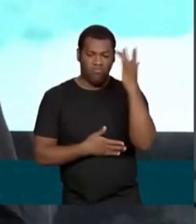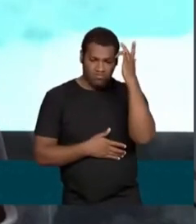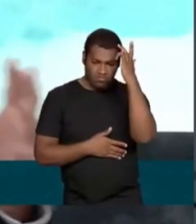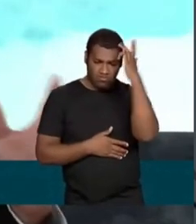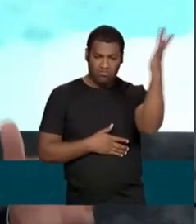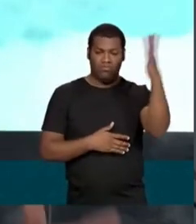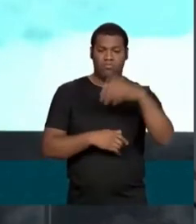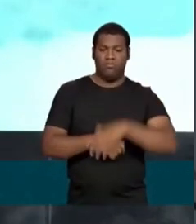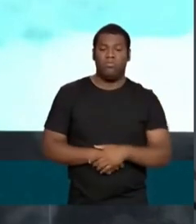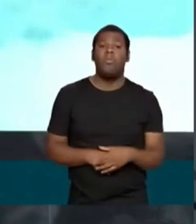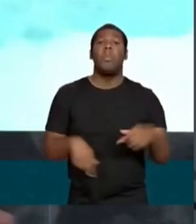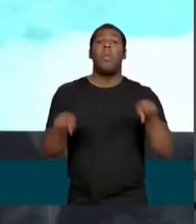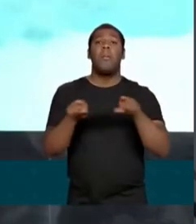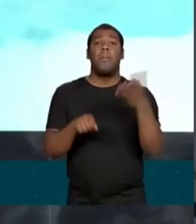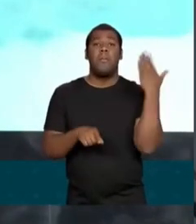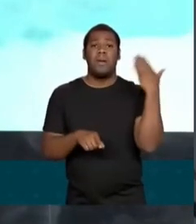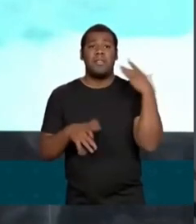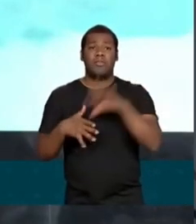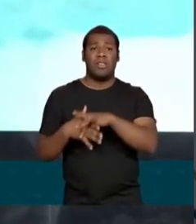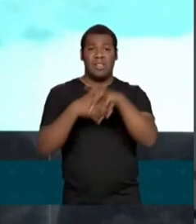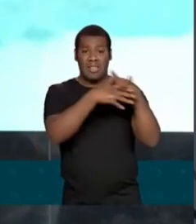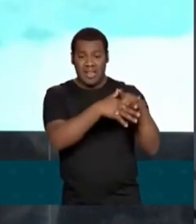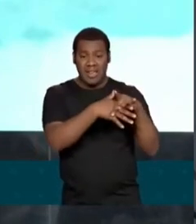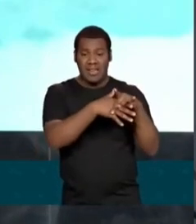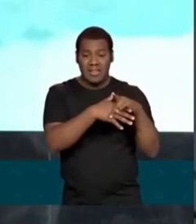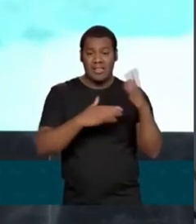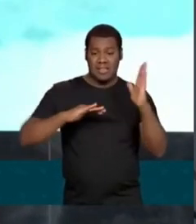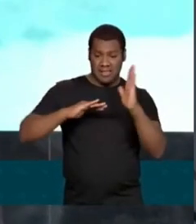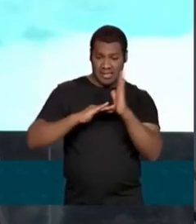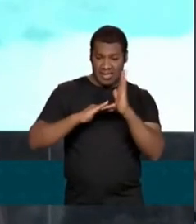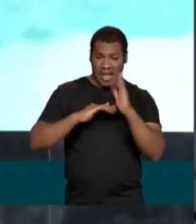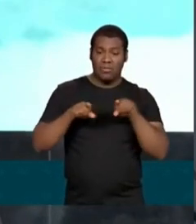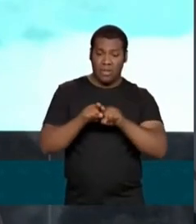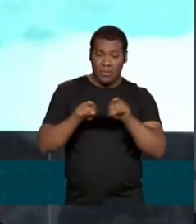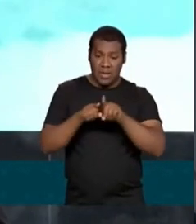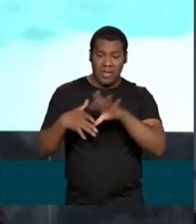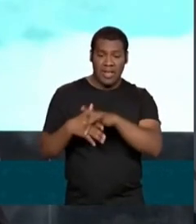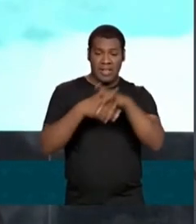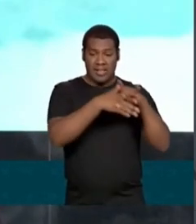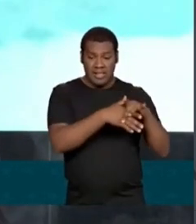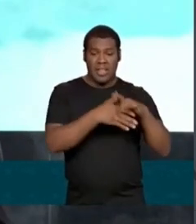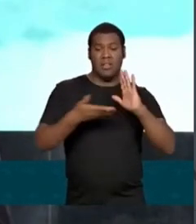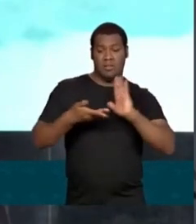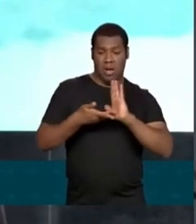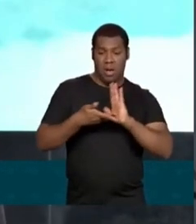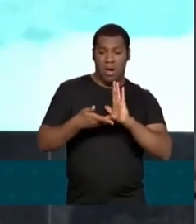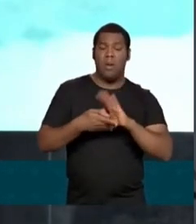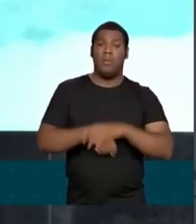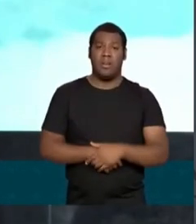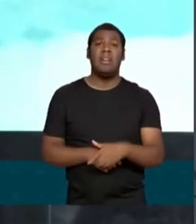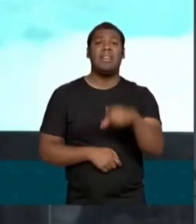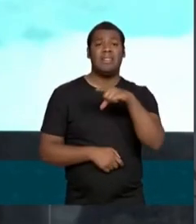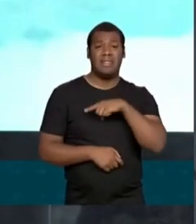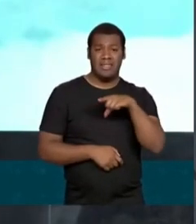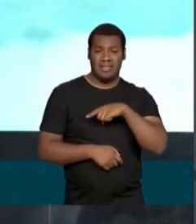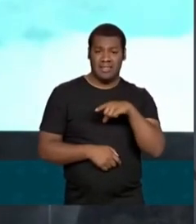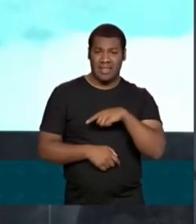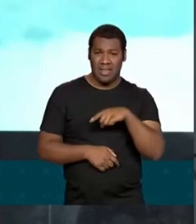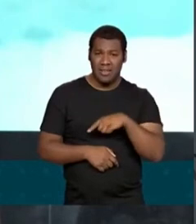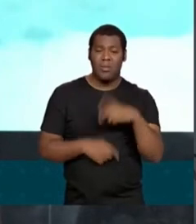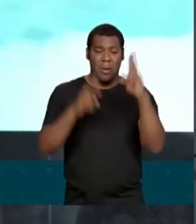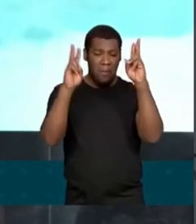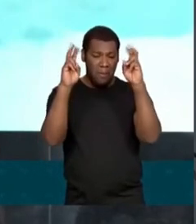ouvi tanto de liderança do Senado quanto liderança da câmara que em relação aos pontos encaminhados